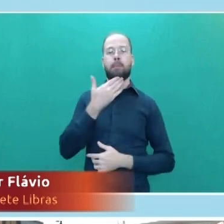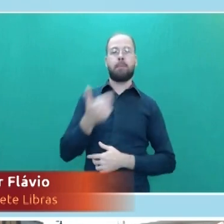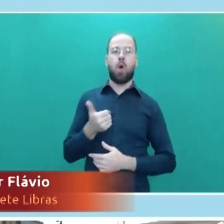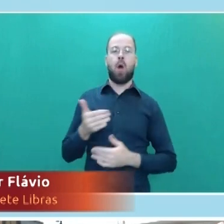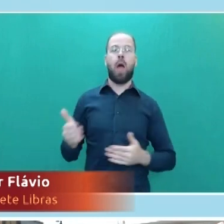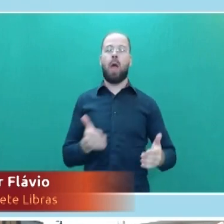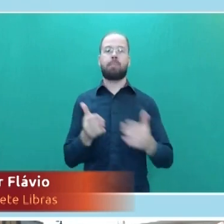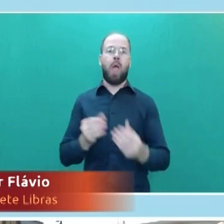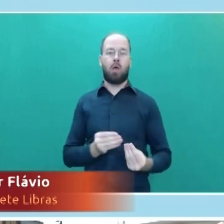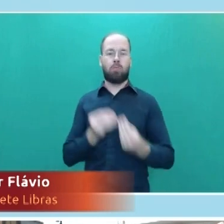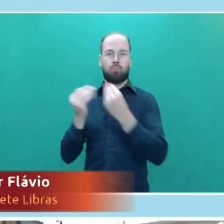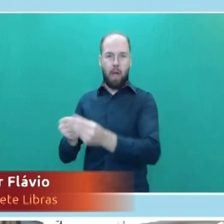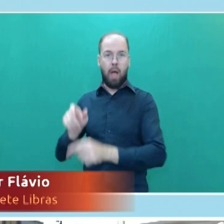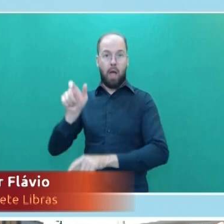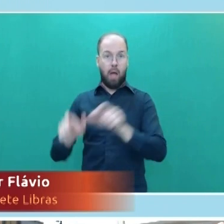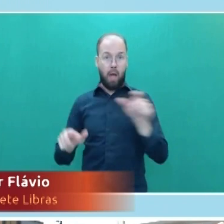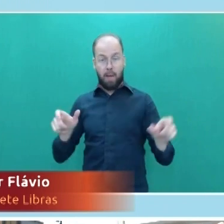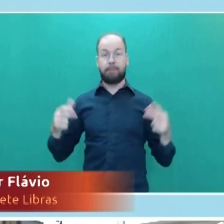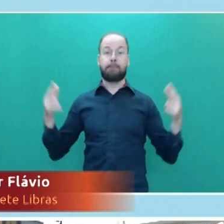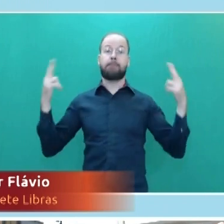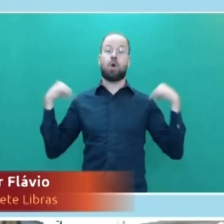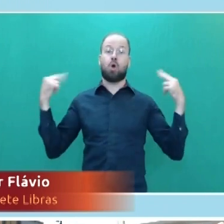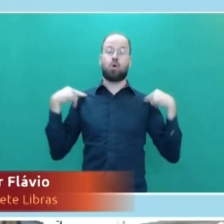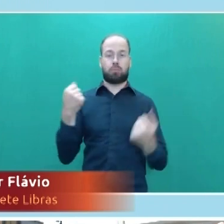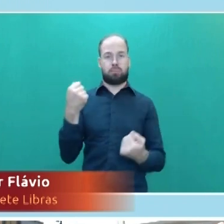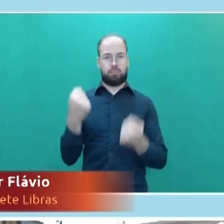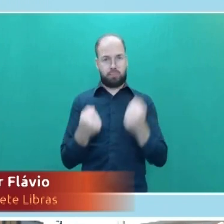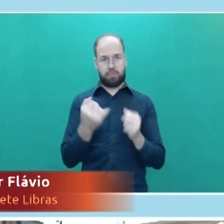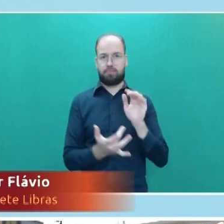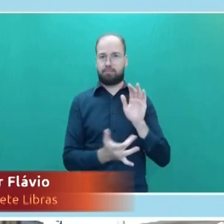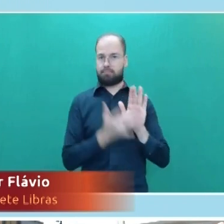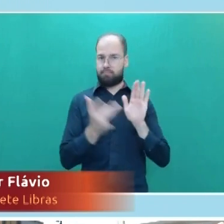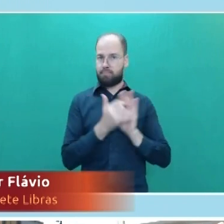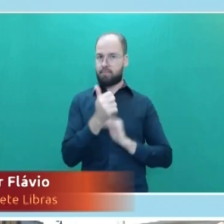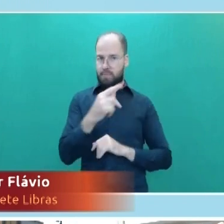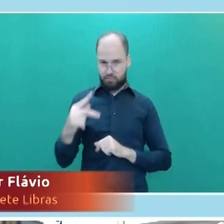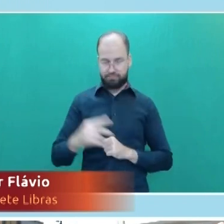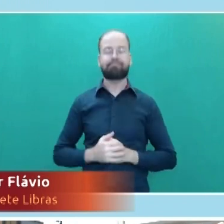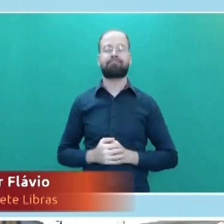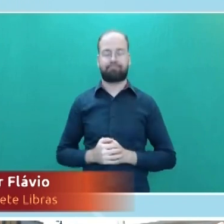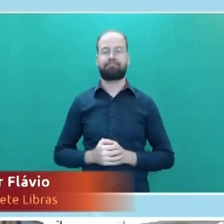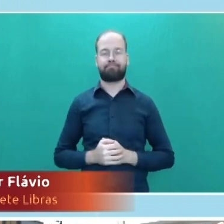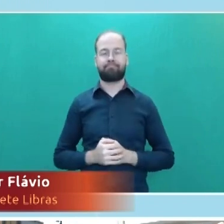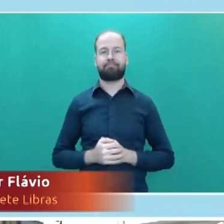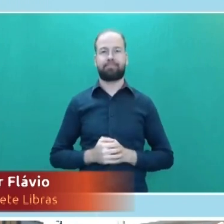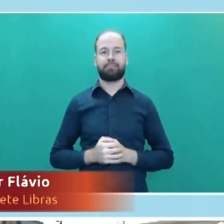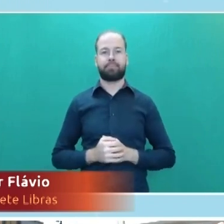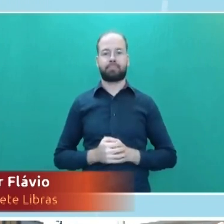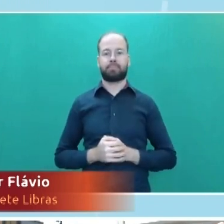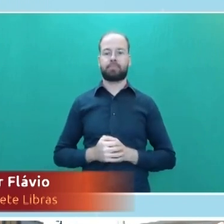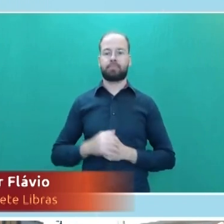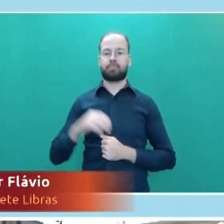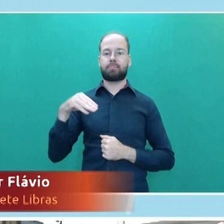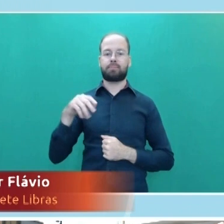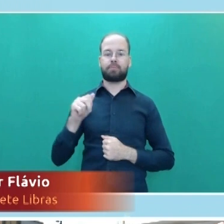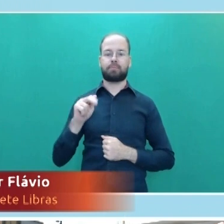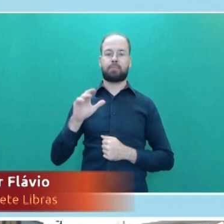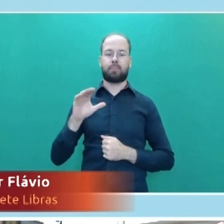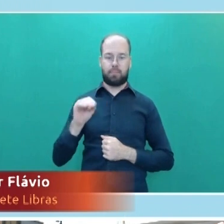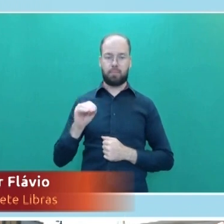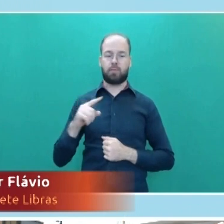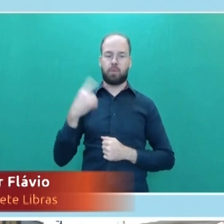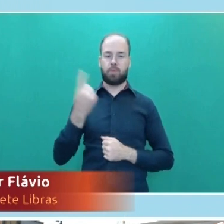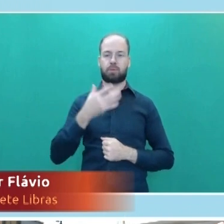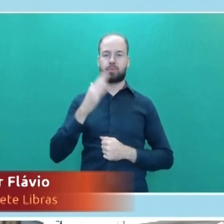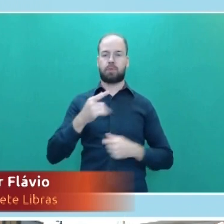o ponto que geralmente eu norteio a minha fala e as minhas pesquisas, Camila. Uhum. Marco, a gente discutiu há alguns anos a